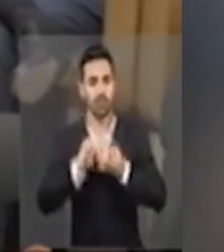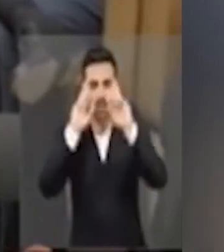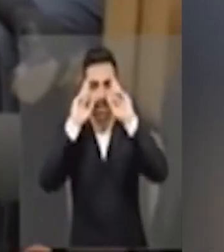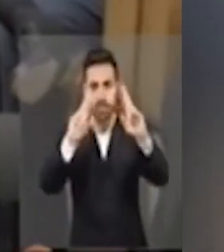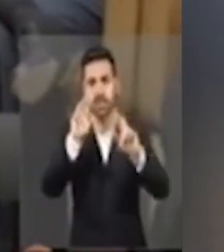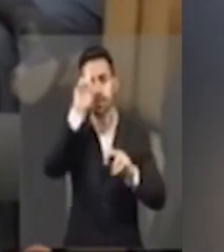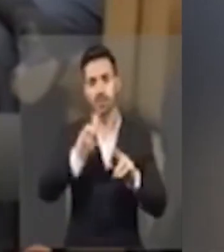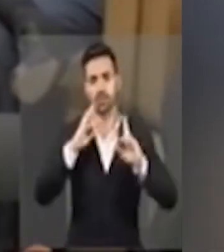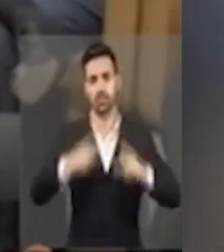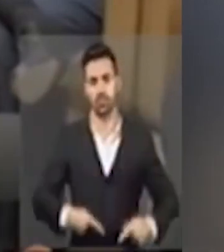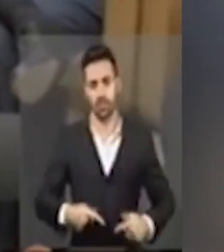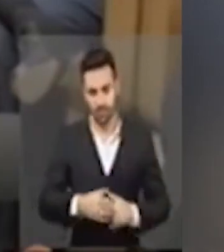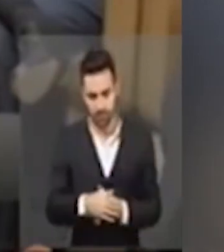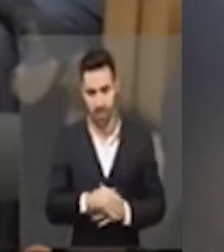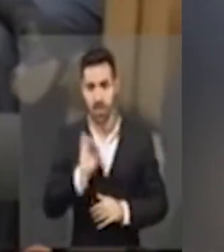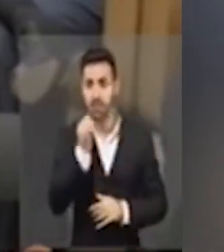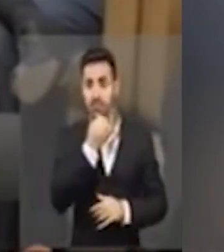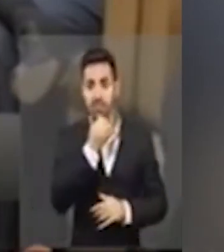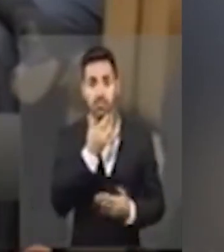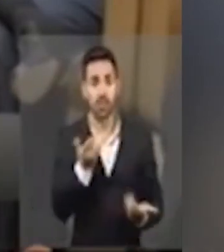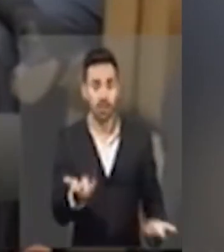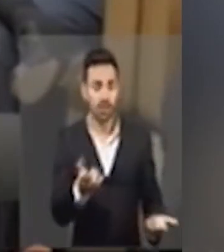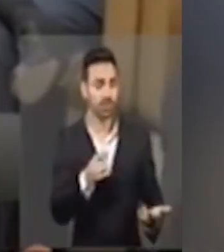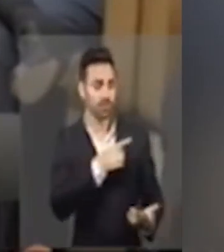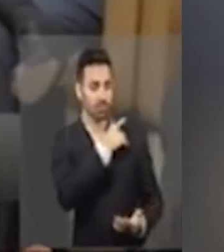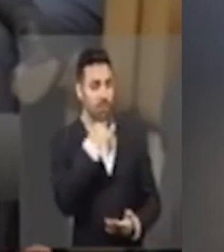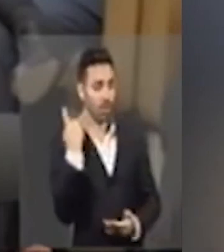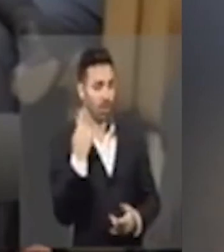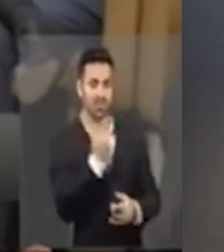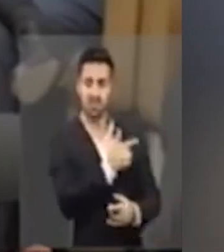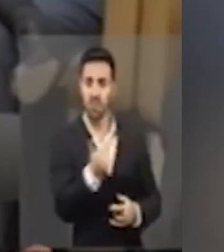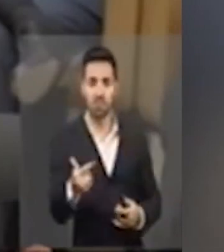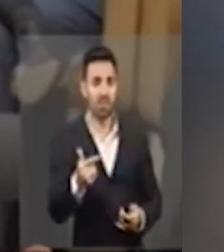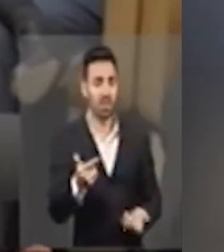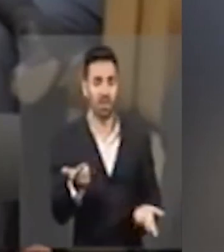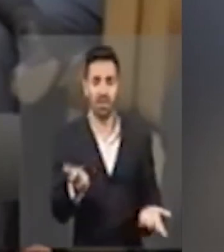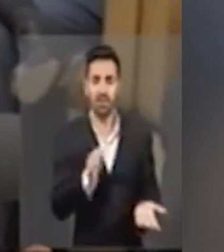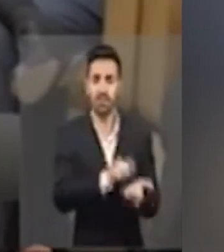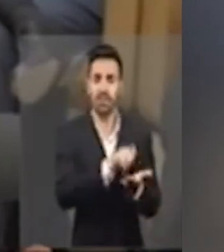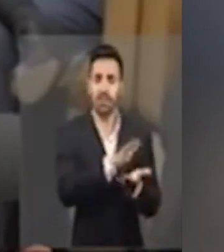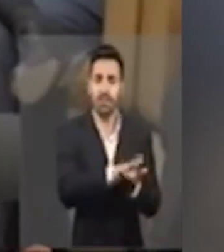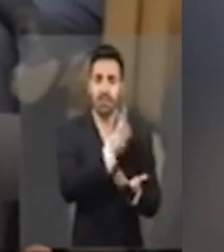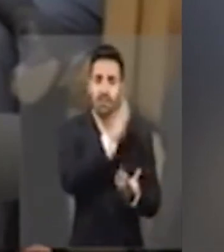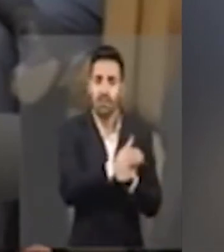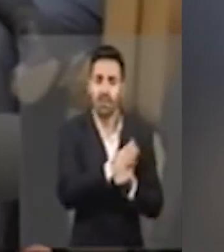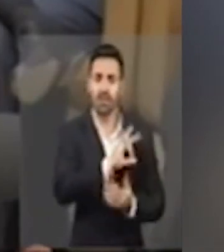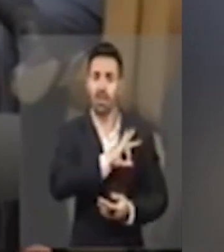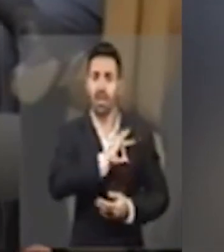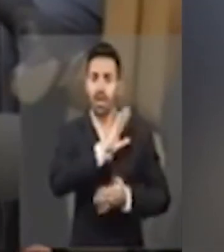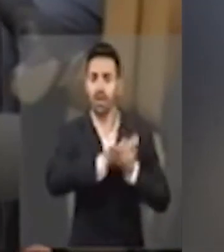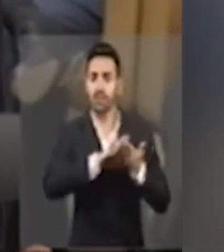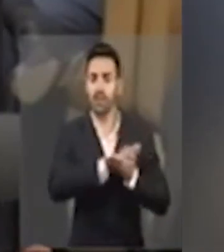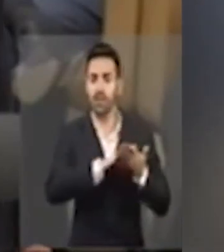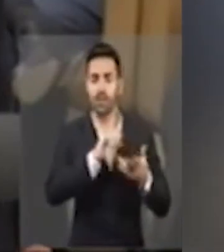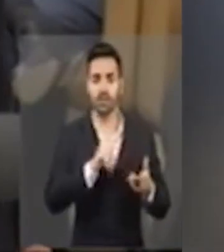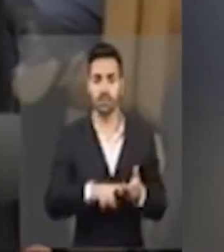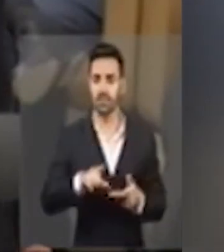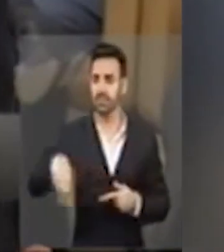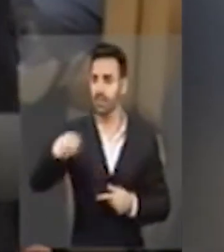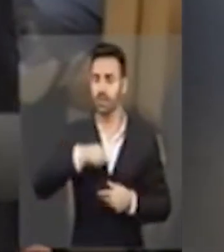um grave atentado que nossas mãos sejam subir notificadas é um grave atentado que não queiram reconhecer a